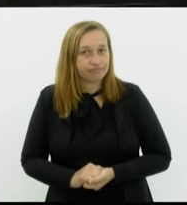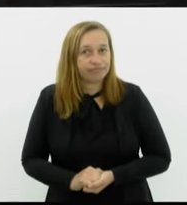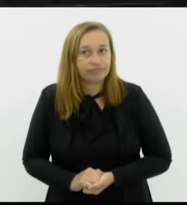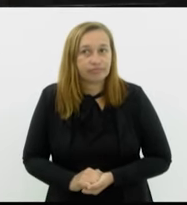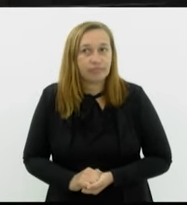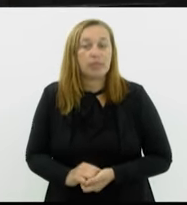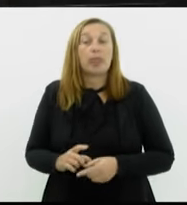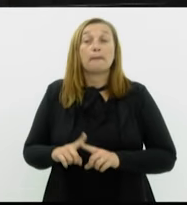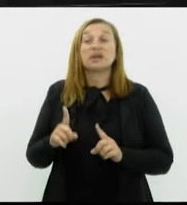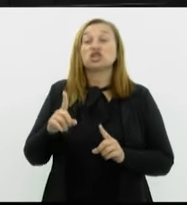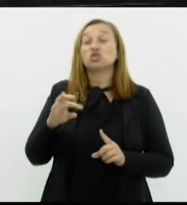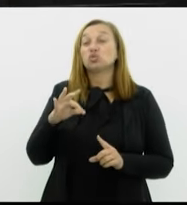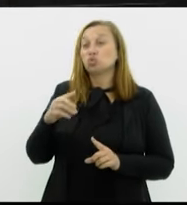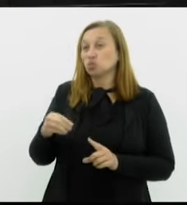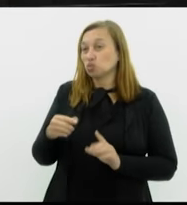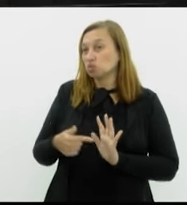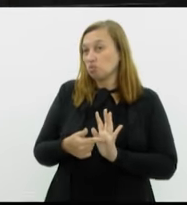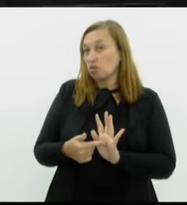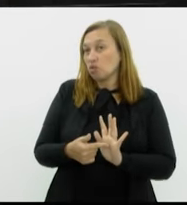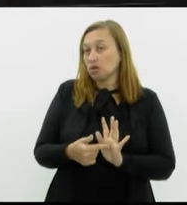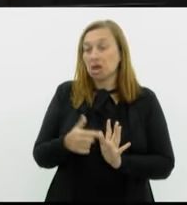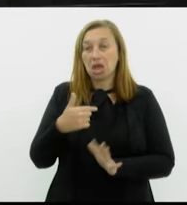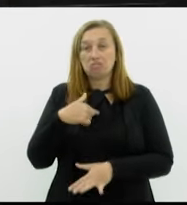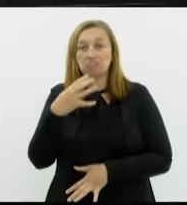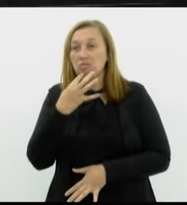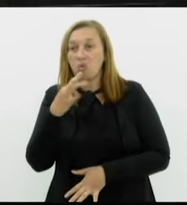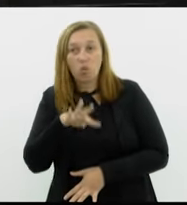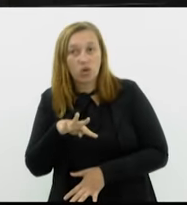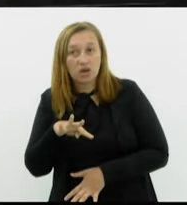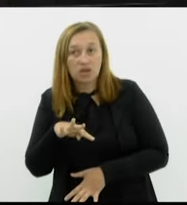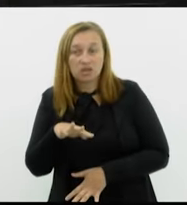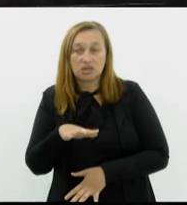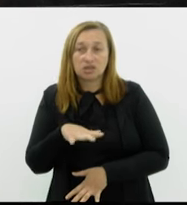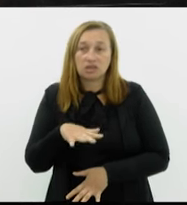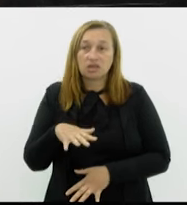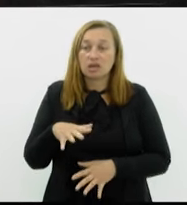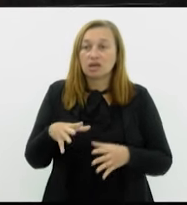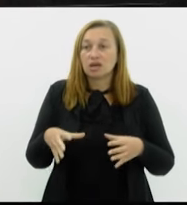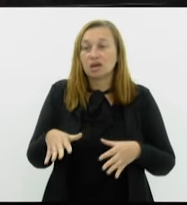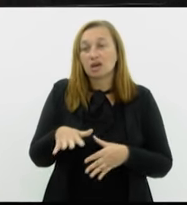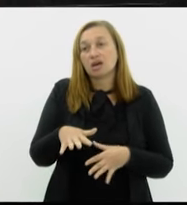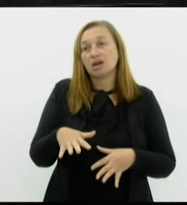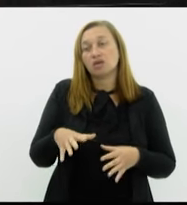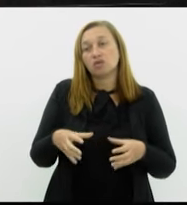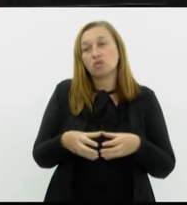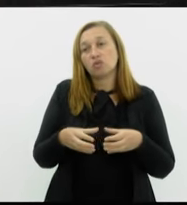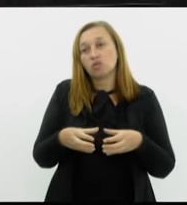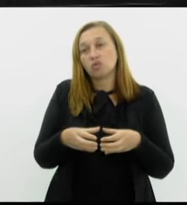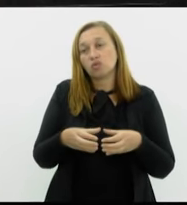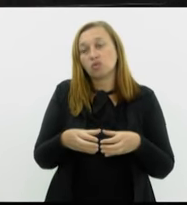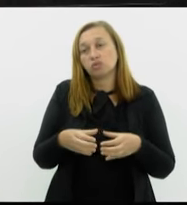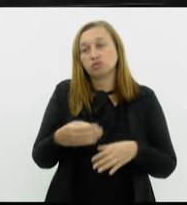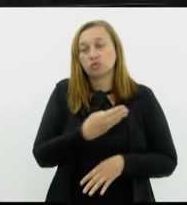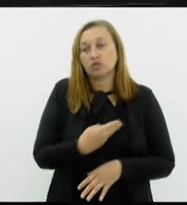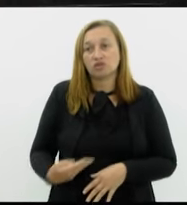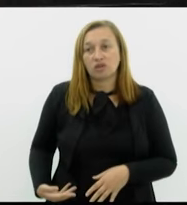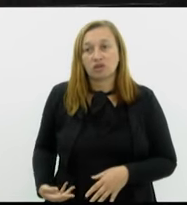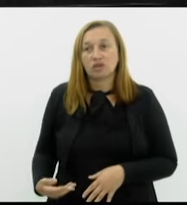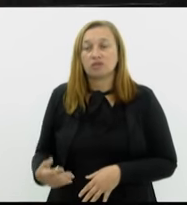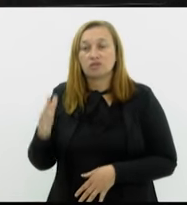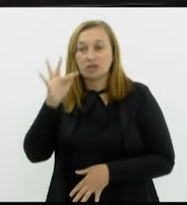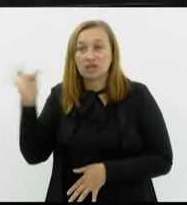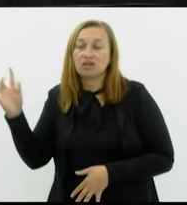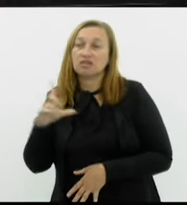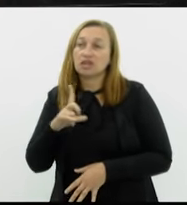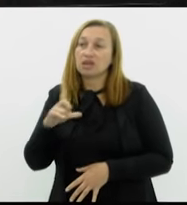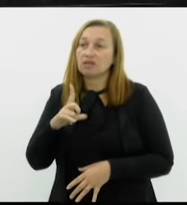Mas tudo indica, eu não conheço os bastidores do governo federal, que houve incompatibilidade política entre